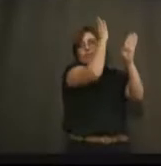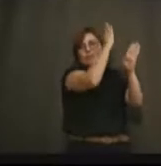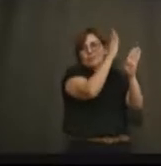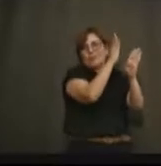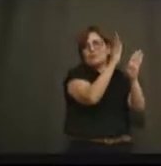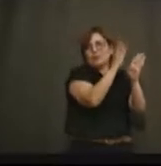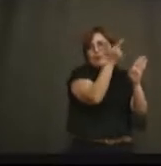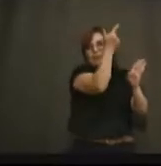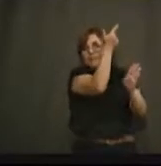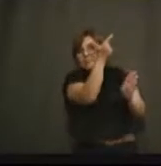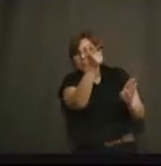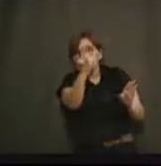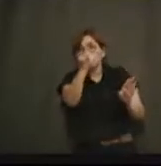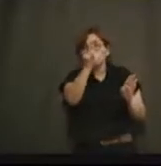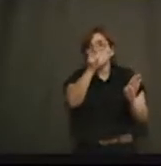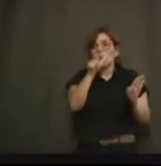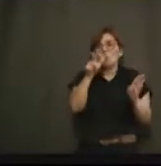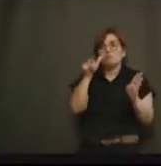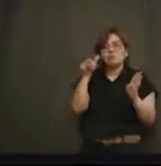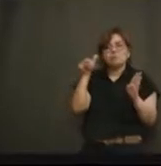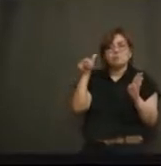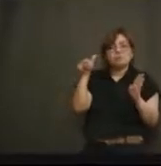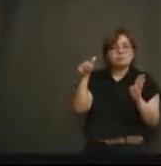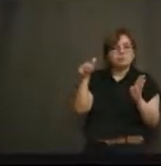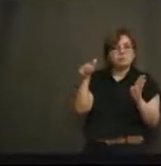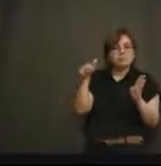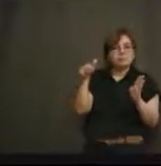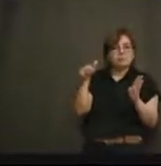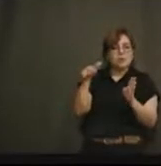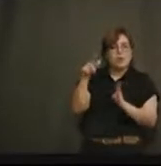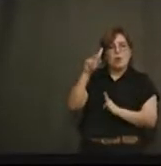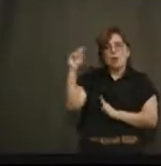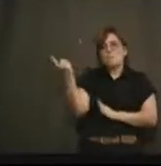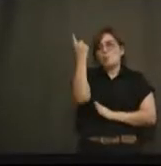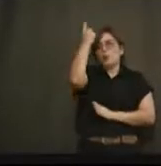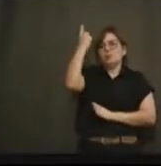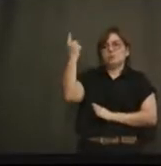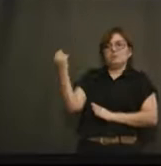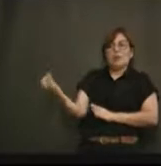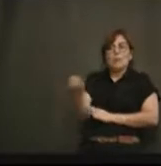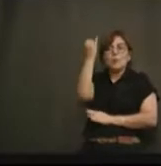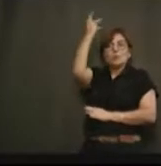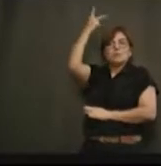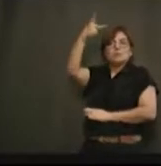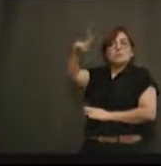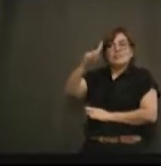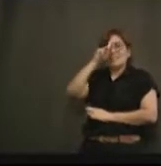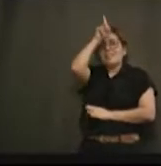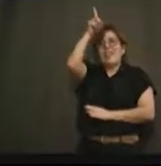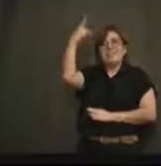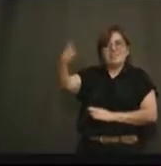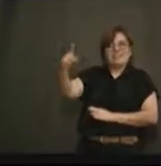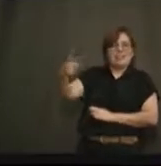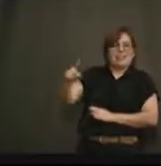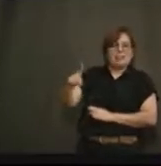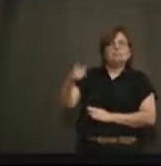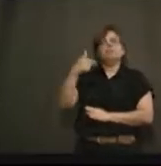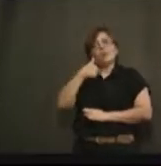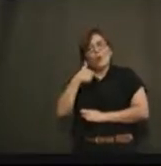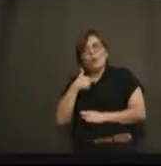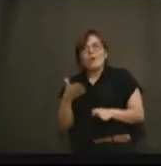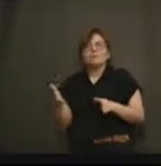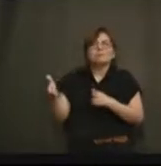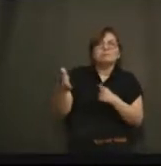descobrir que o importante são as ideias, não é o formalismo. Então, eu percorri esse caminho